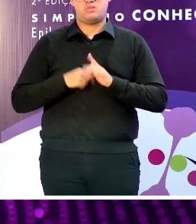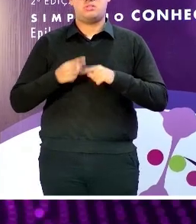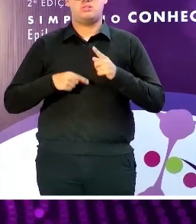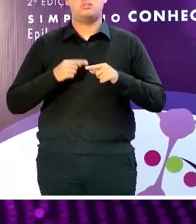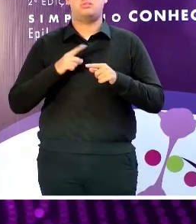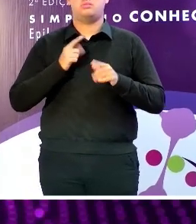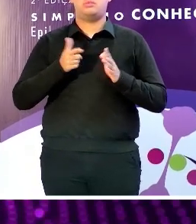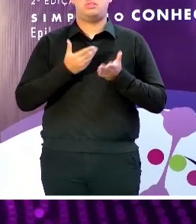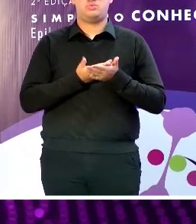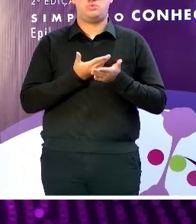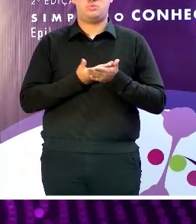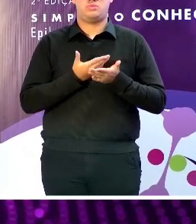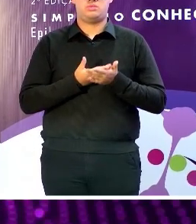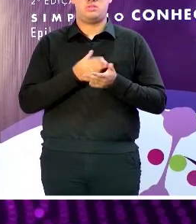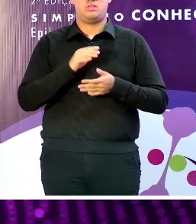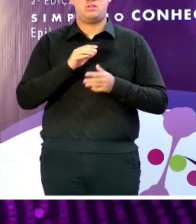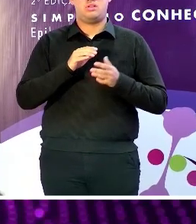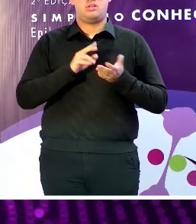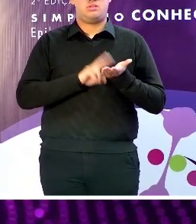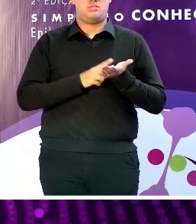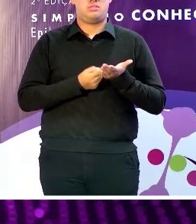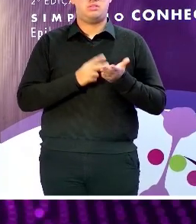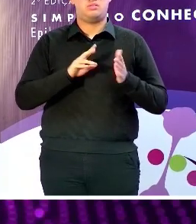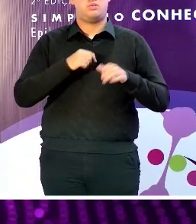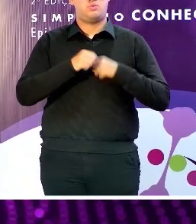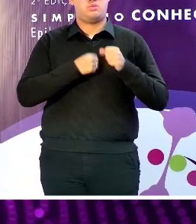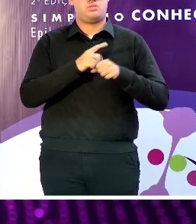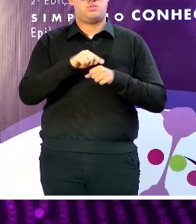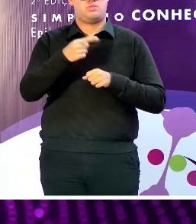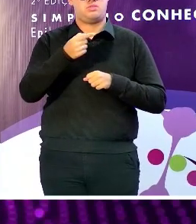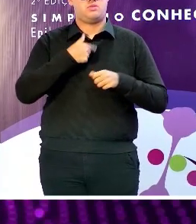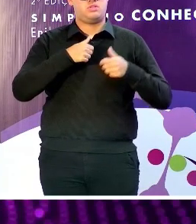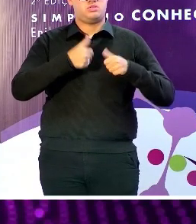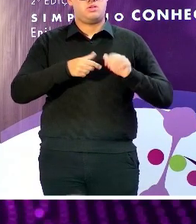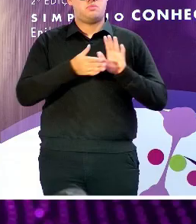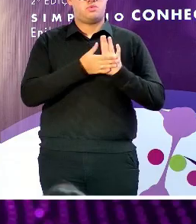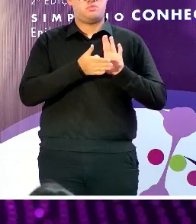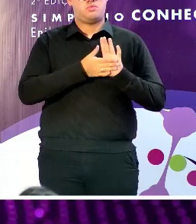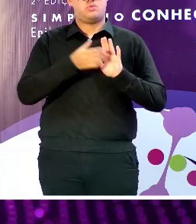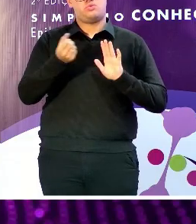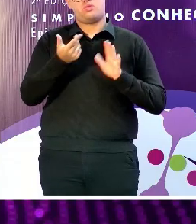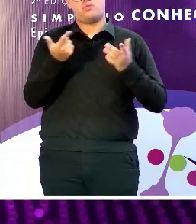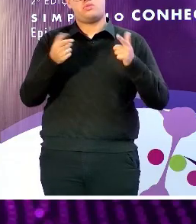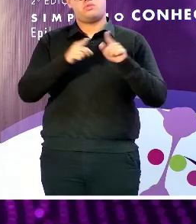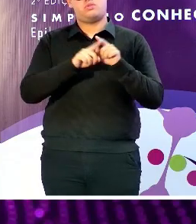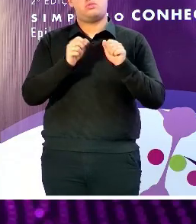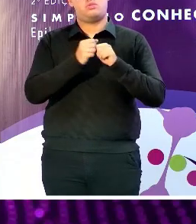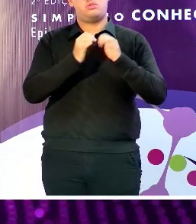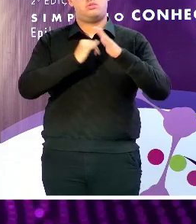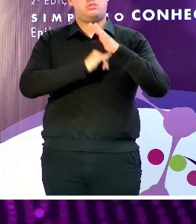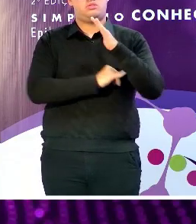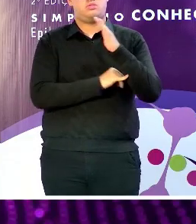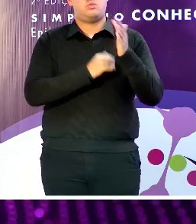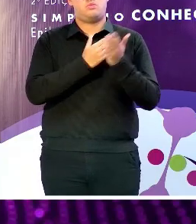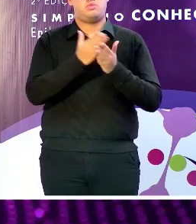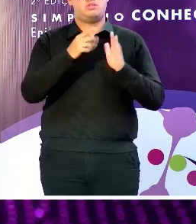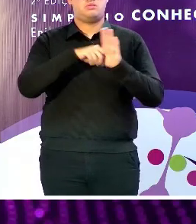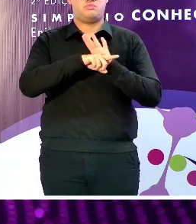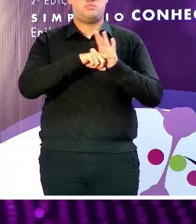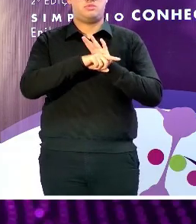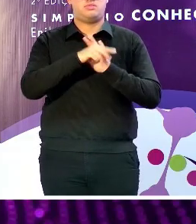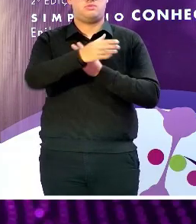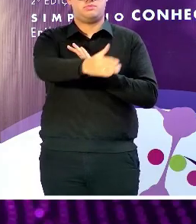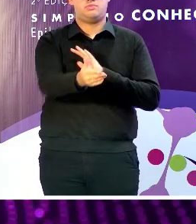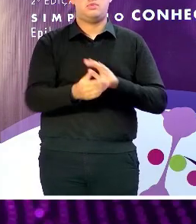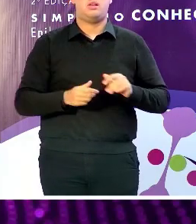da epilepsia em DAF1. Então, no próximo ano, eu vou estar propondo novas colaborações no Instituto para que a gente dê início a pesquisas nessa linha, que